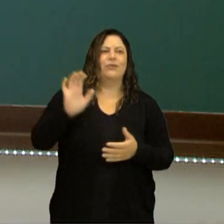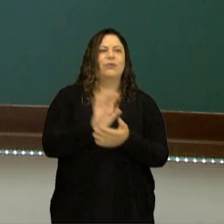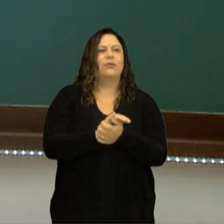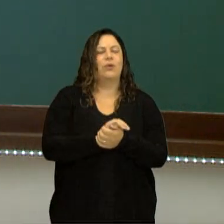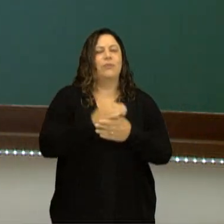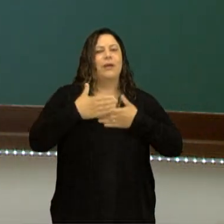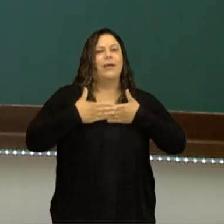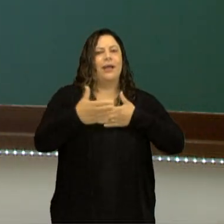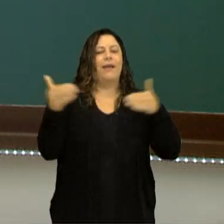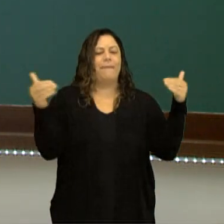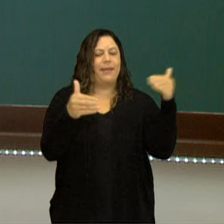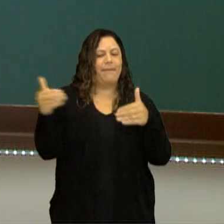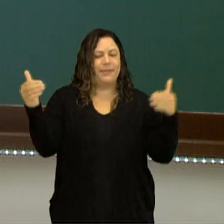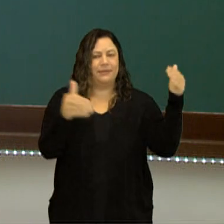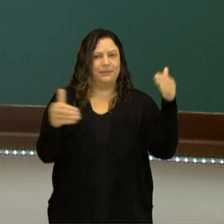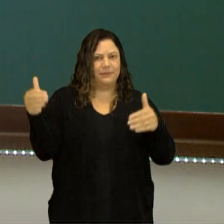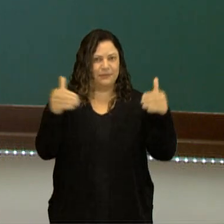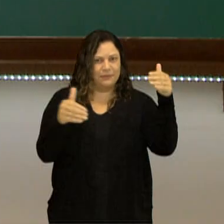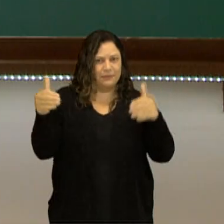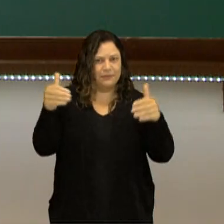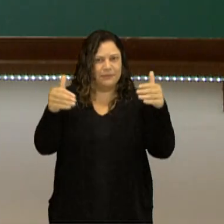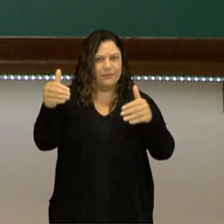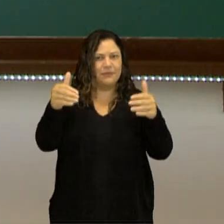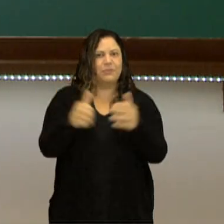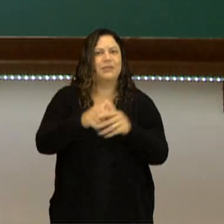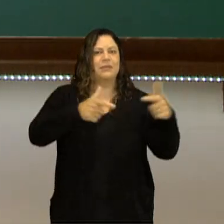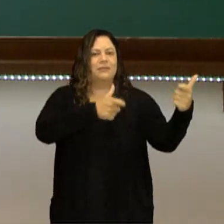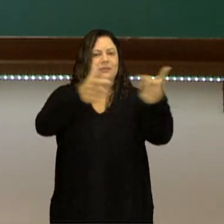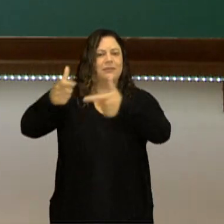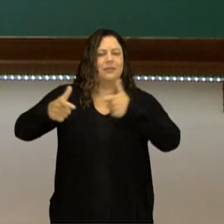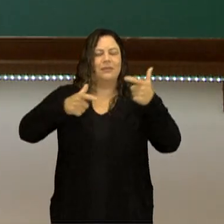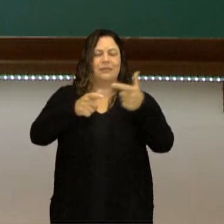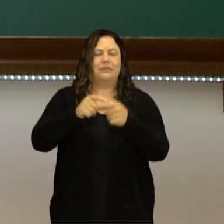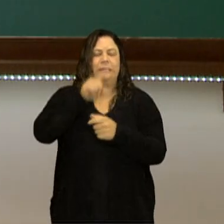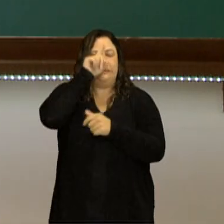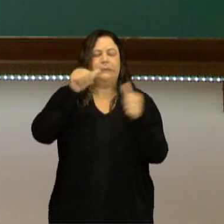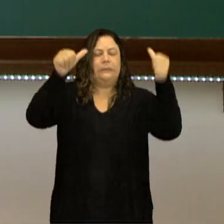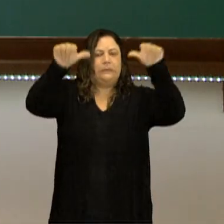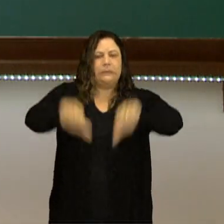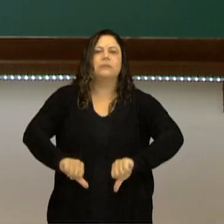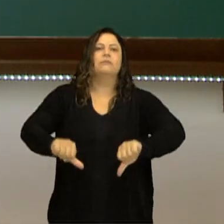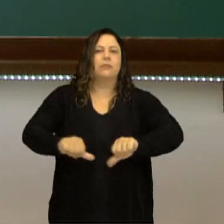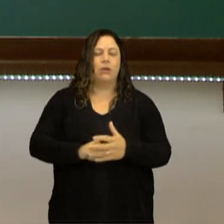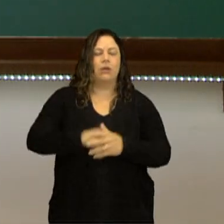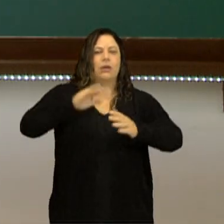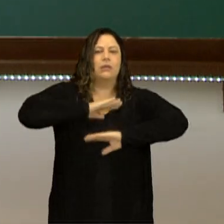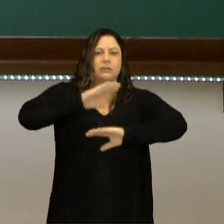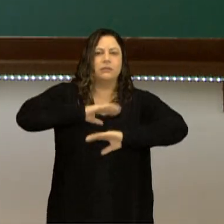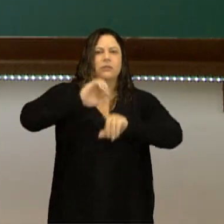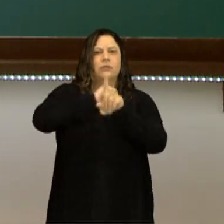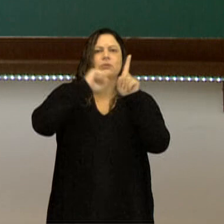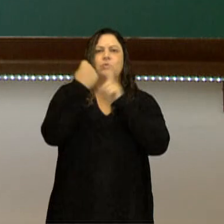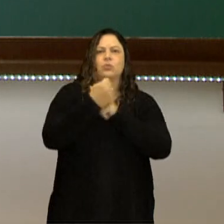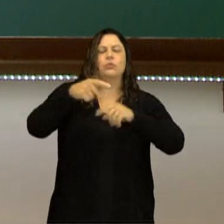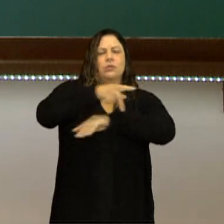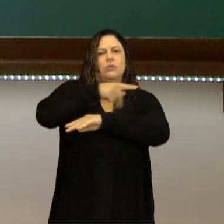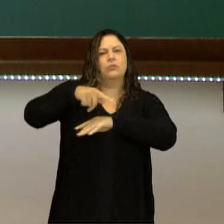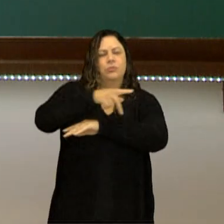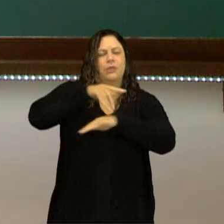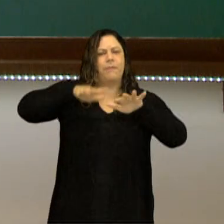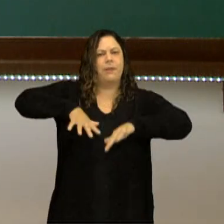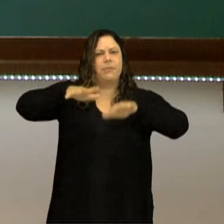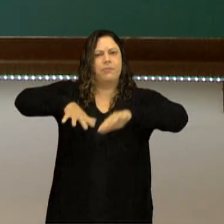só, a participação na guerra ela vai agravar ainda mais a situação econômica e social do país. As manifestações elas